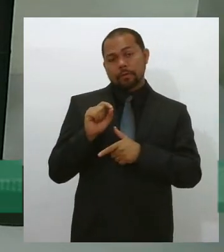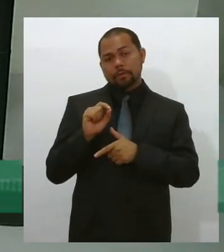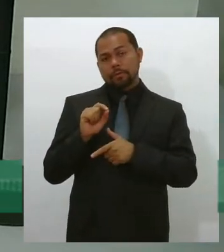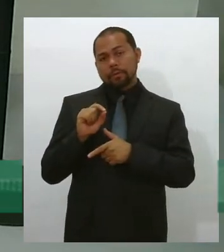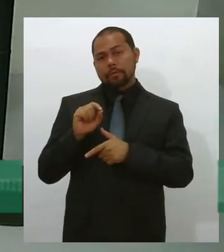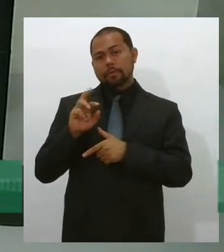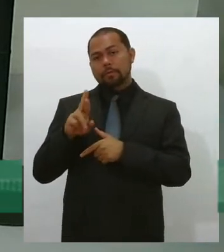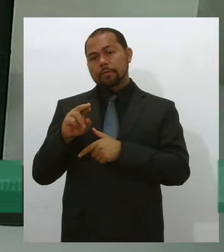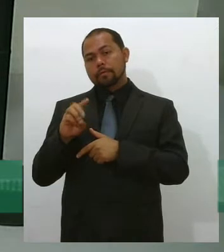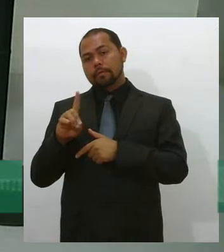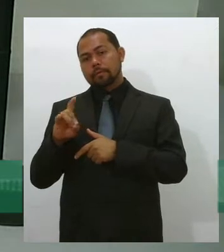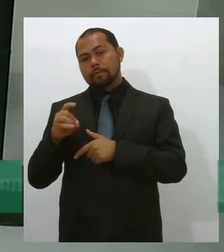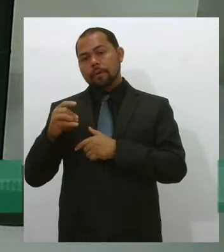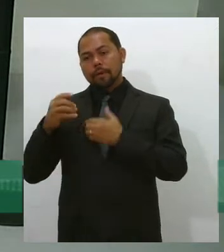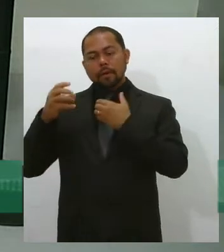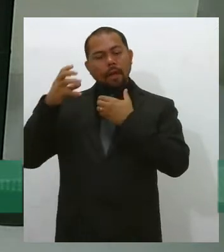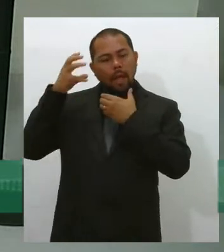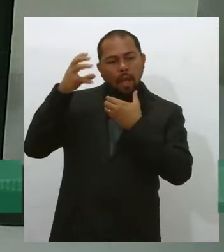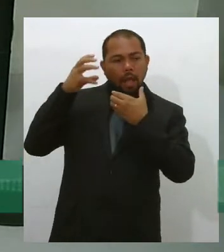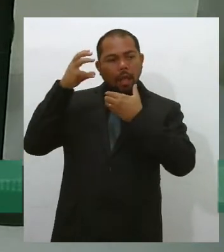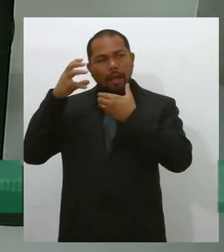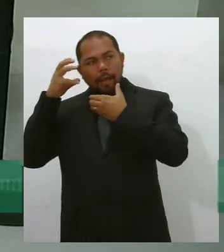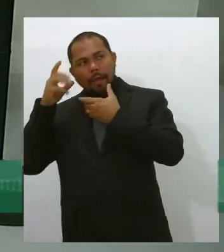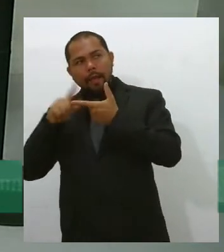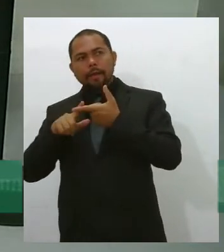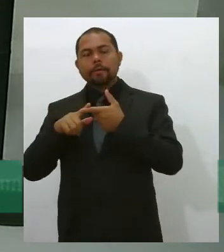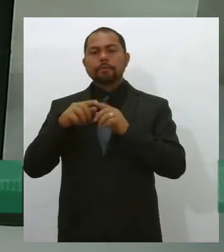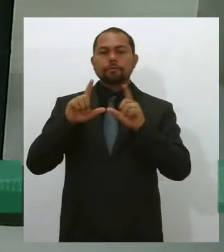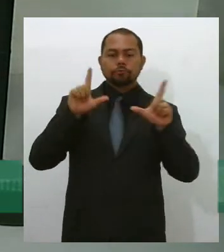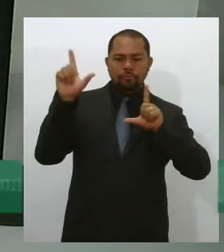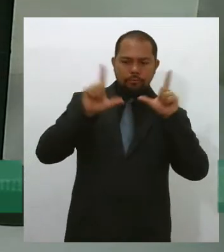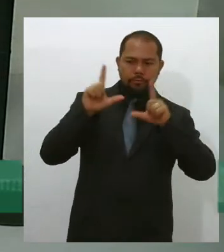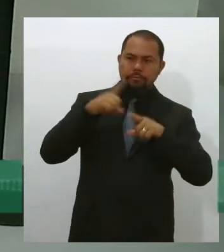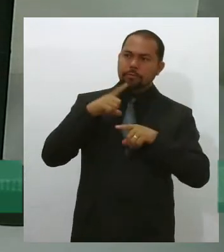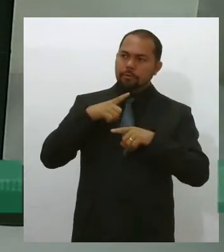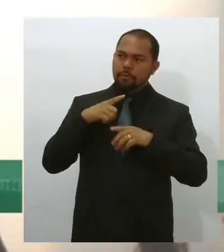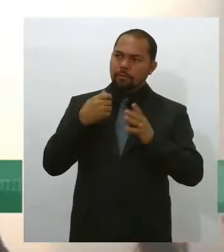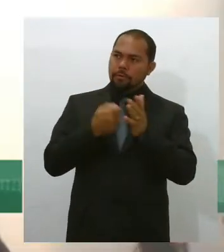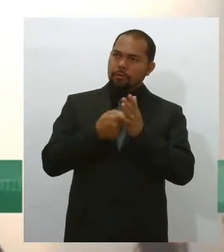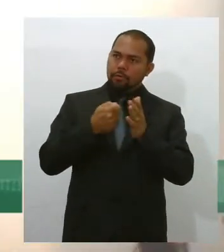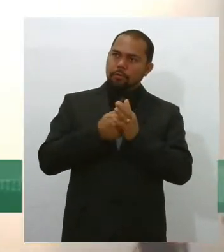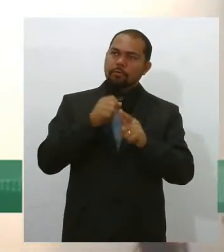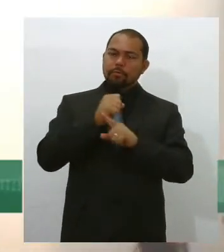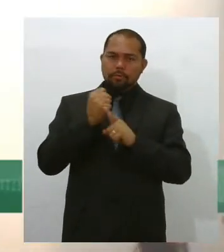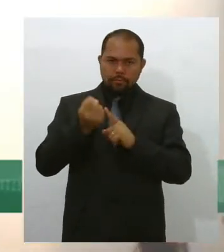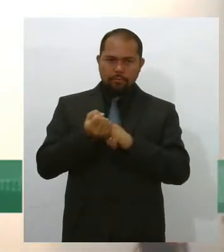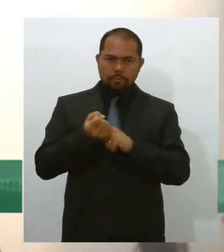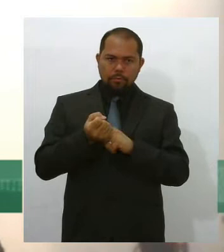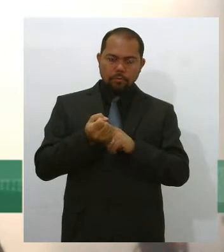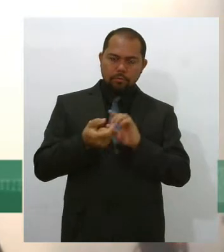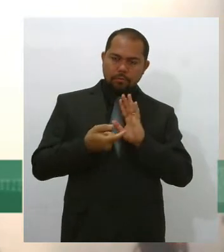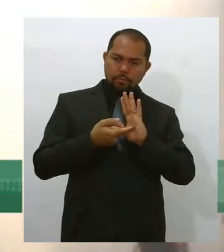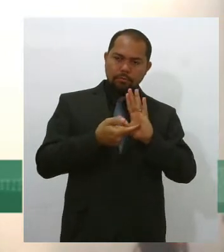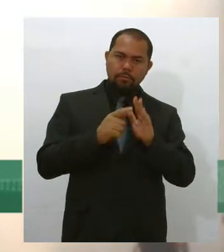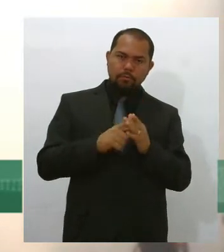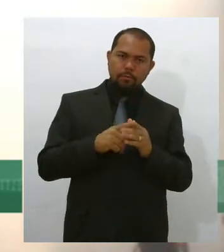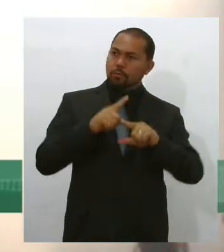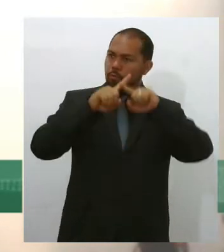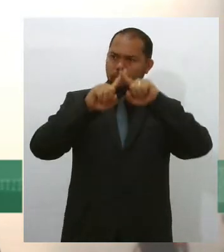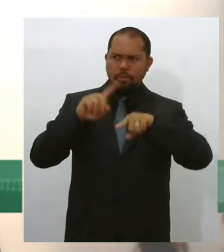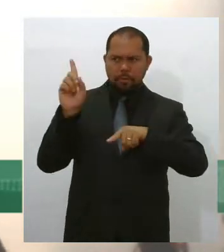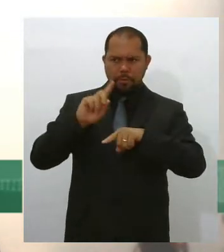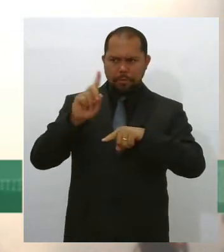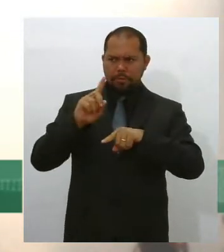Elas têm uma tarefa social a cumprir não é proibido você discutir o abordar a religião nesse